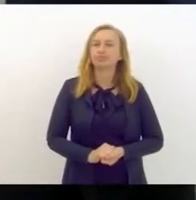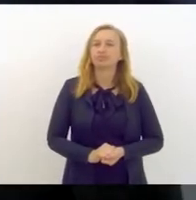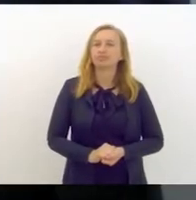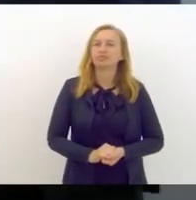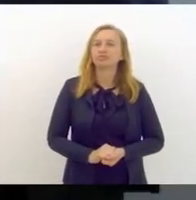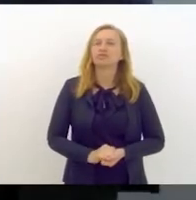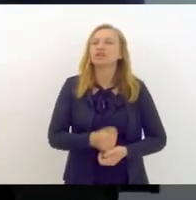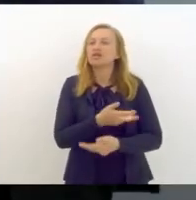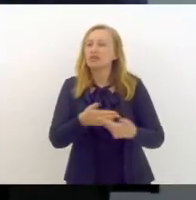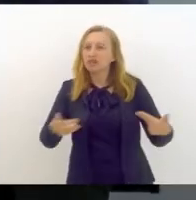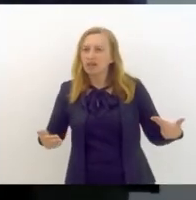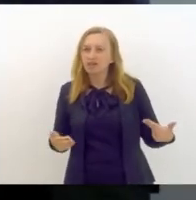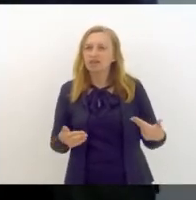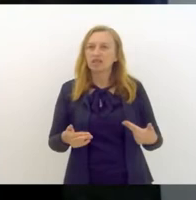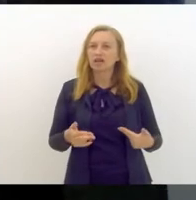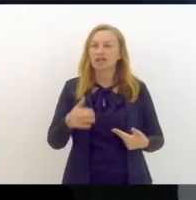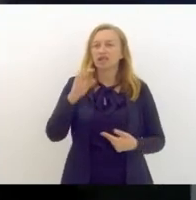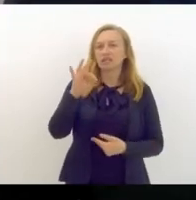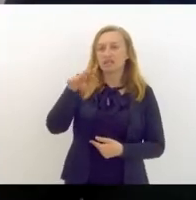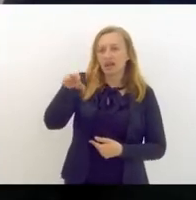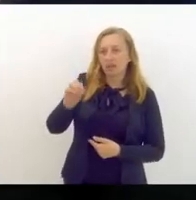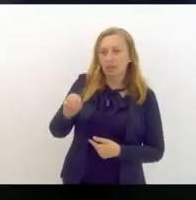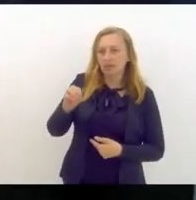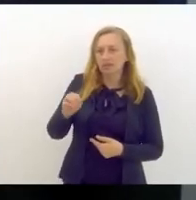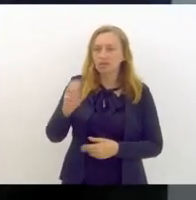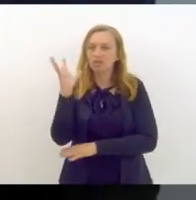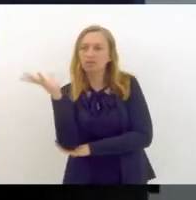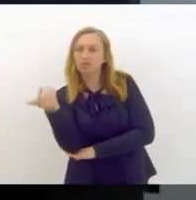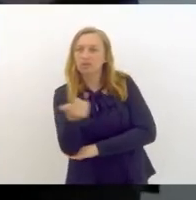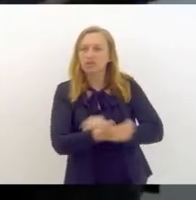Muito se fala na questão do licenciamento ambiental, o impacto que o